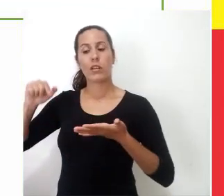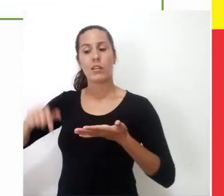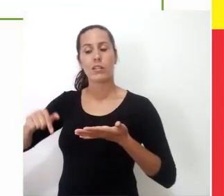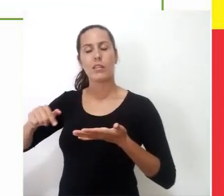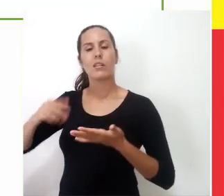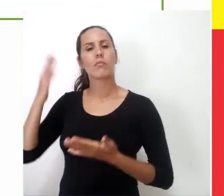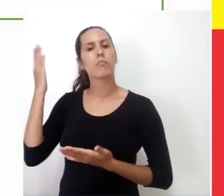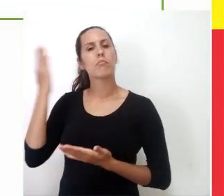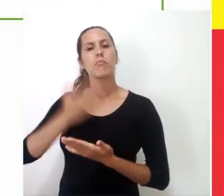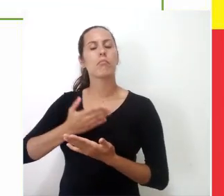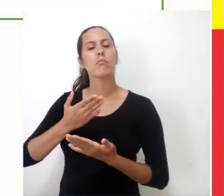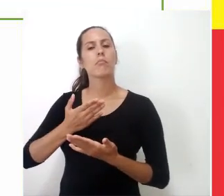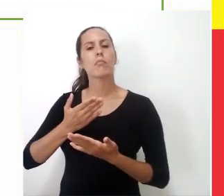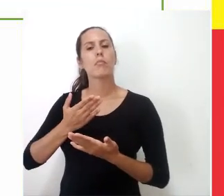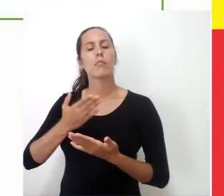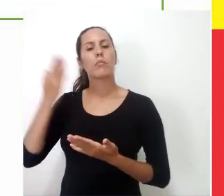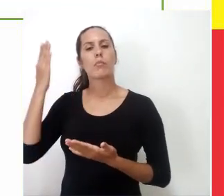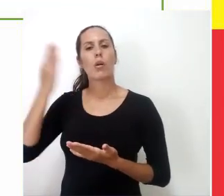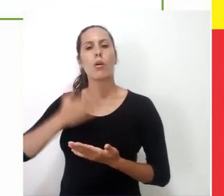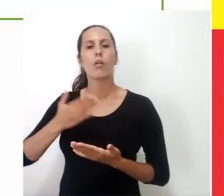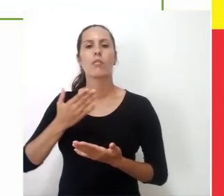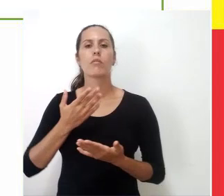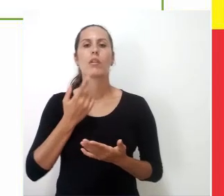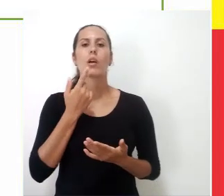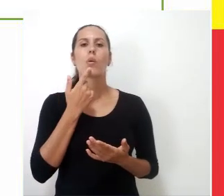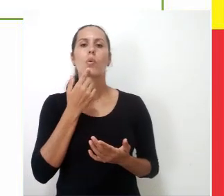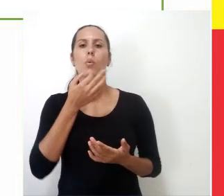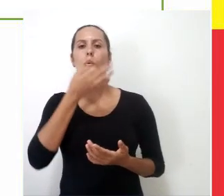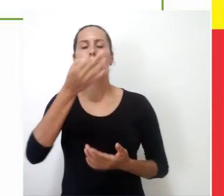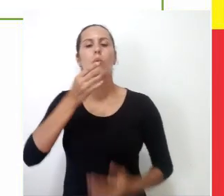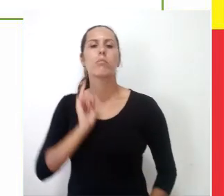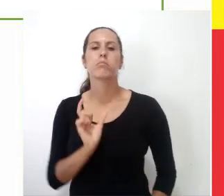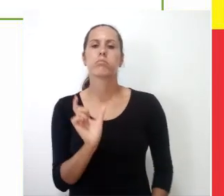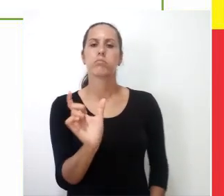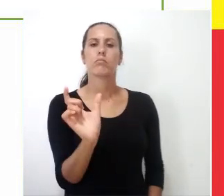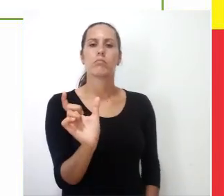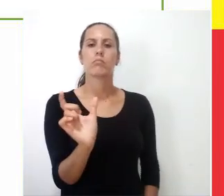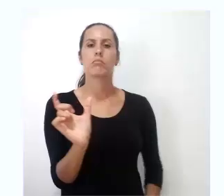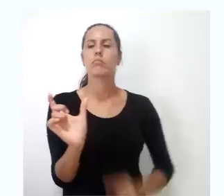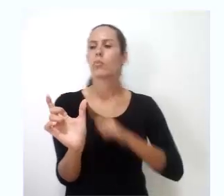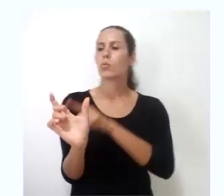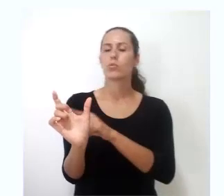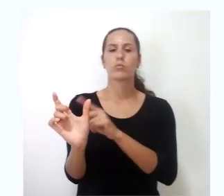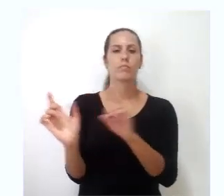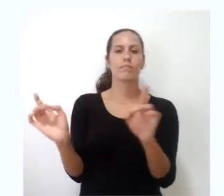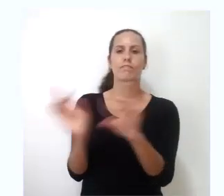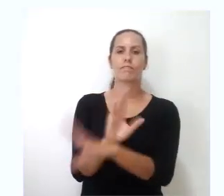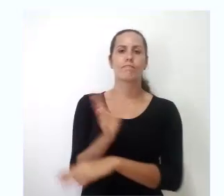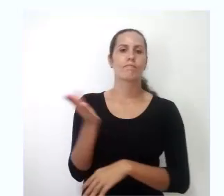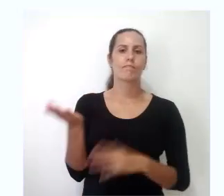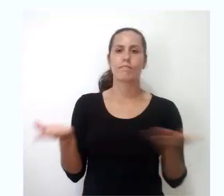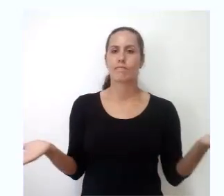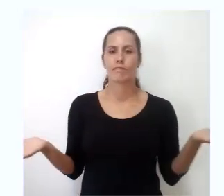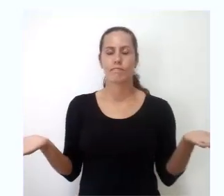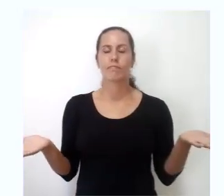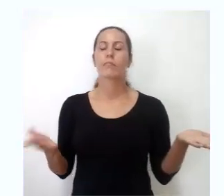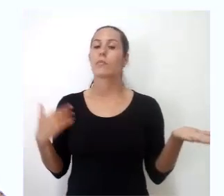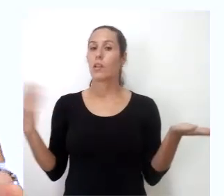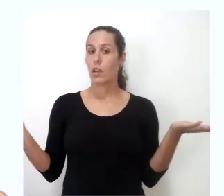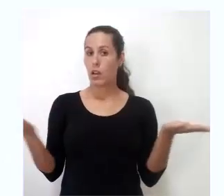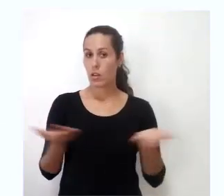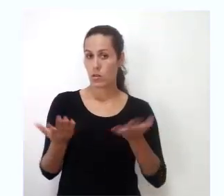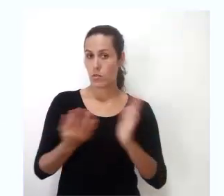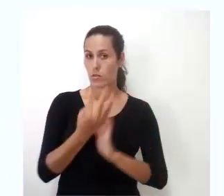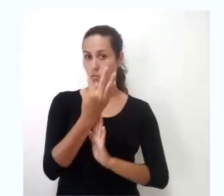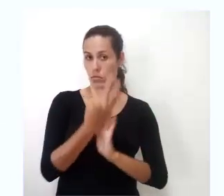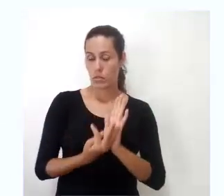etc., que comprovem uma afirmação, uma tese. Pronto, eu acho que justamente é esse ponto aí